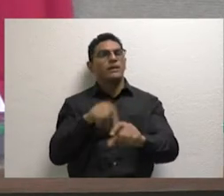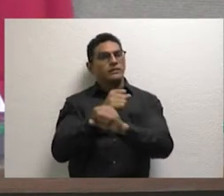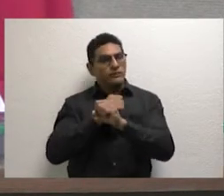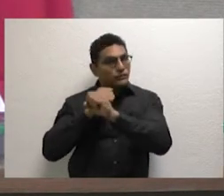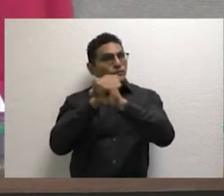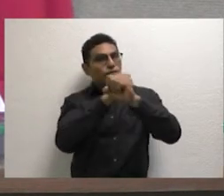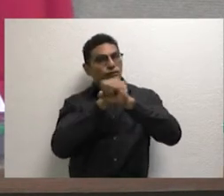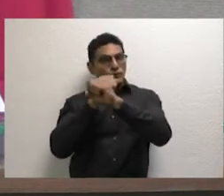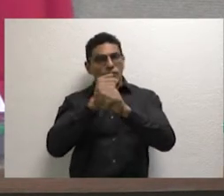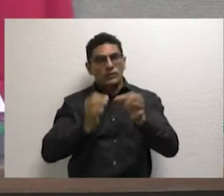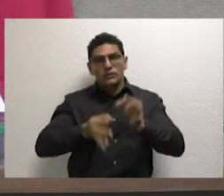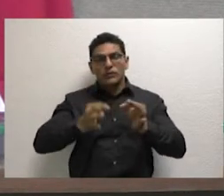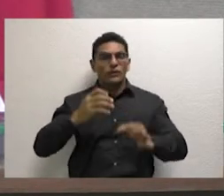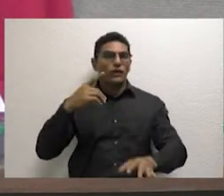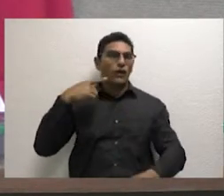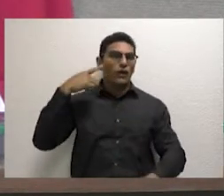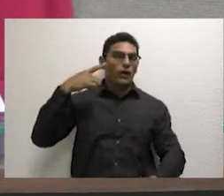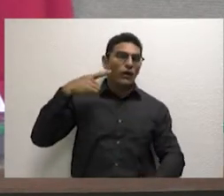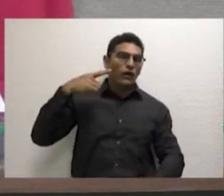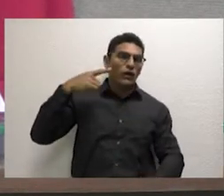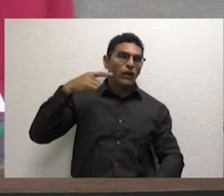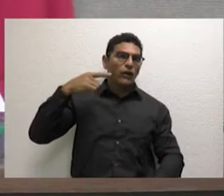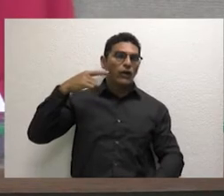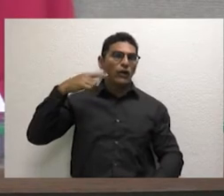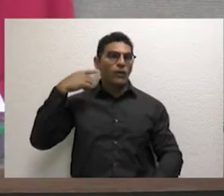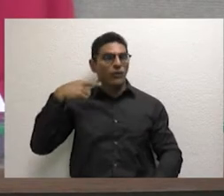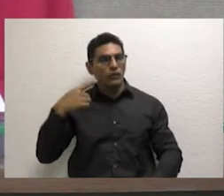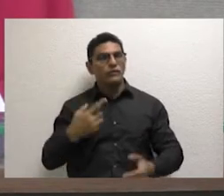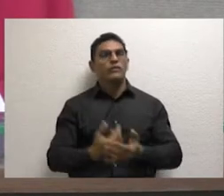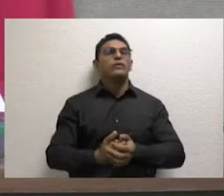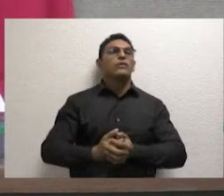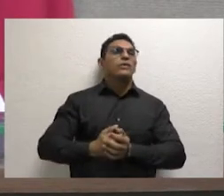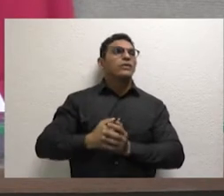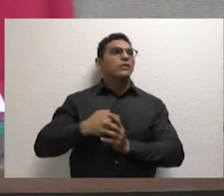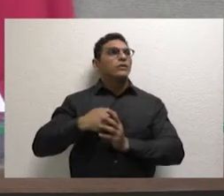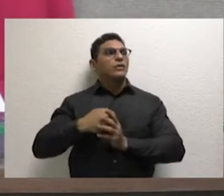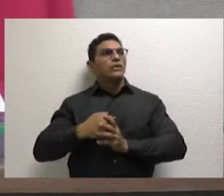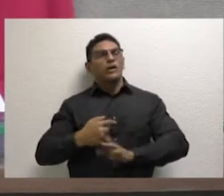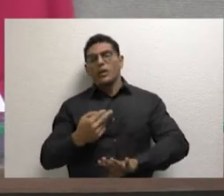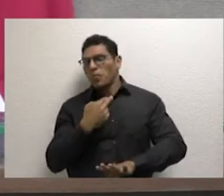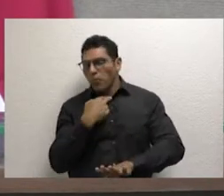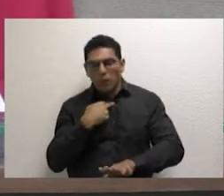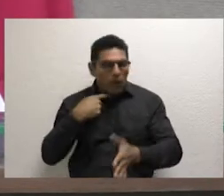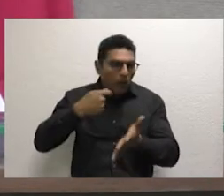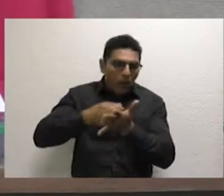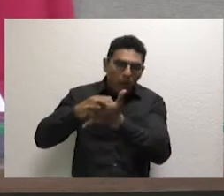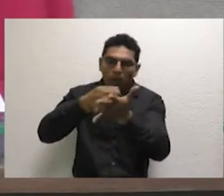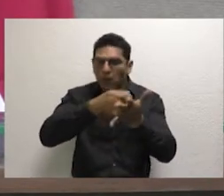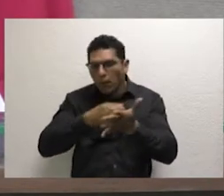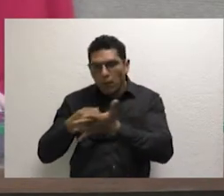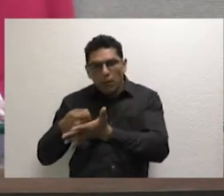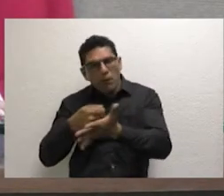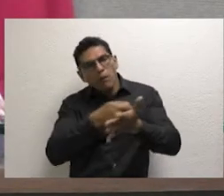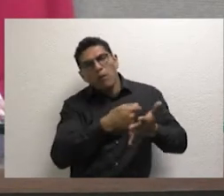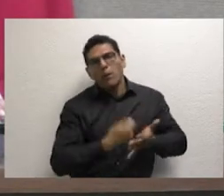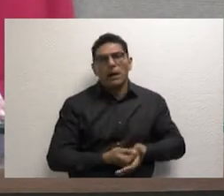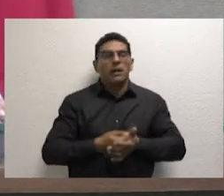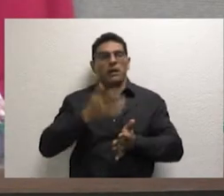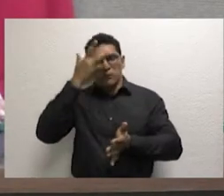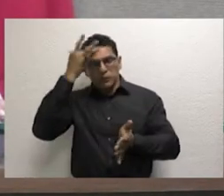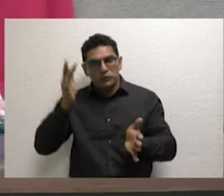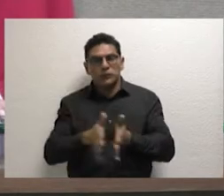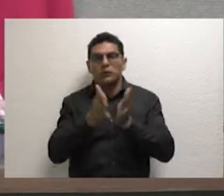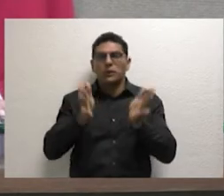os advogados, digamos assim, das pessoas que não podem pagar advogados, e eles serão, hoje, como foram ontem,